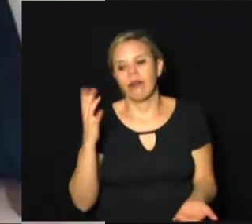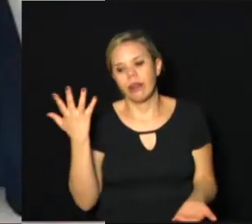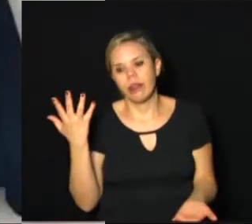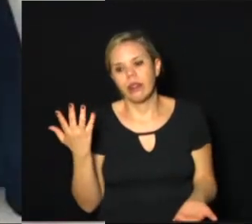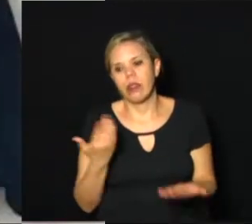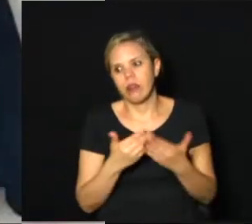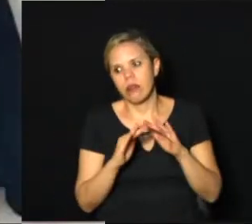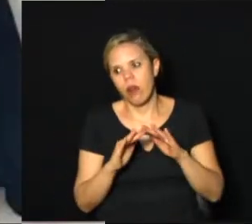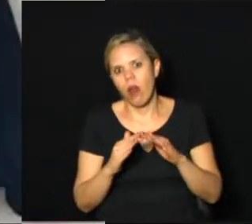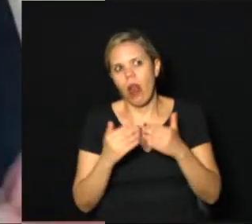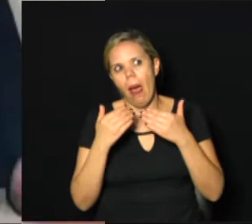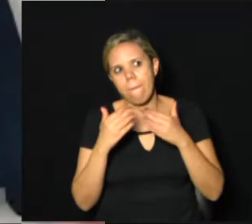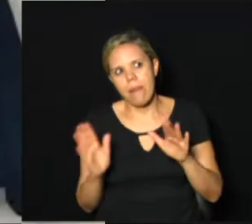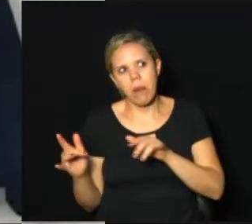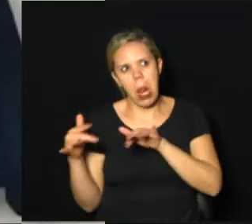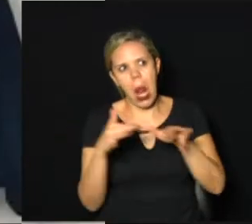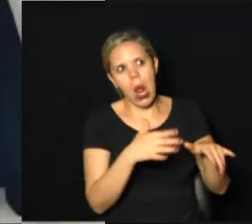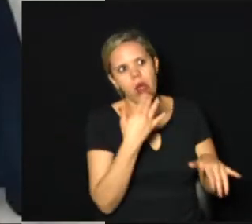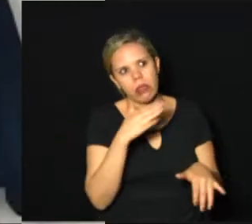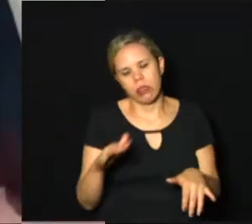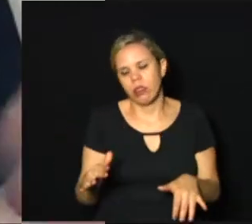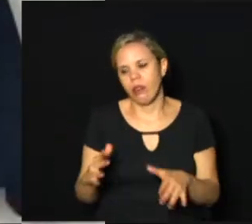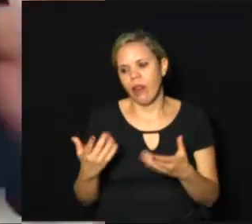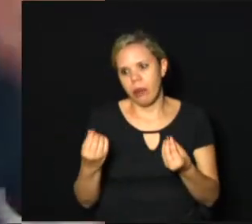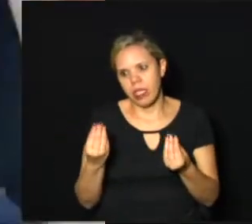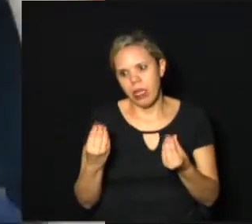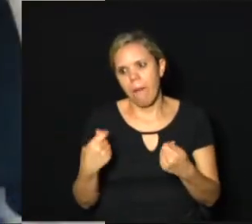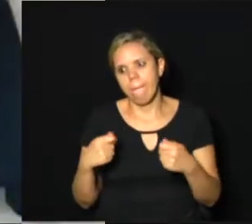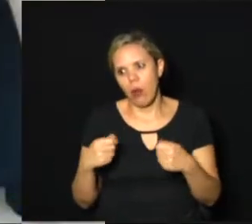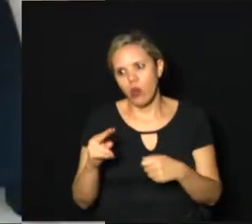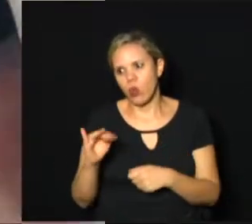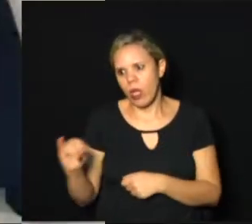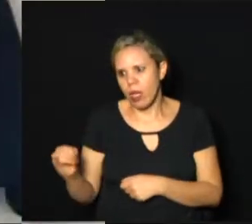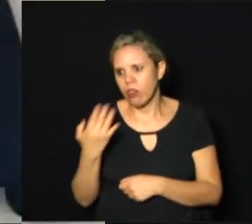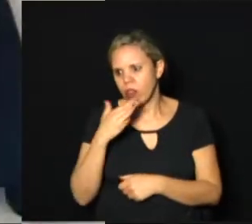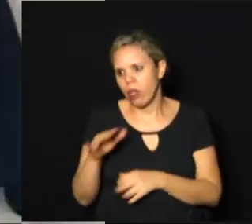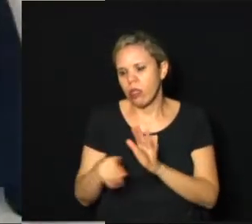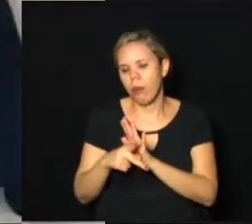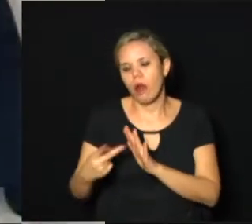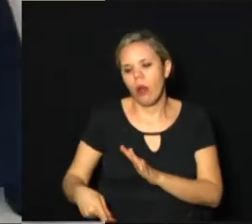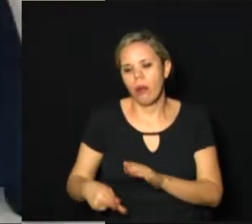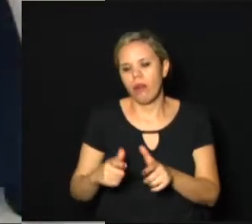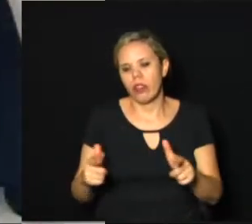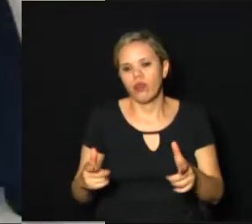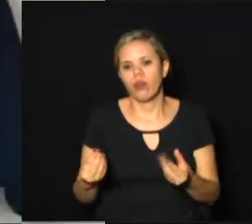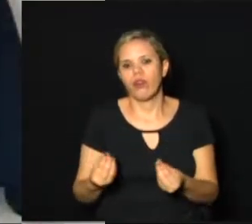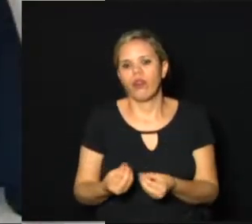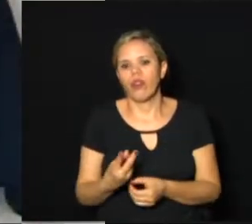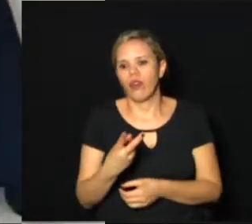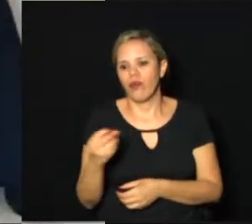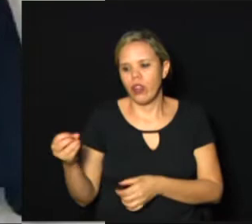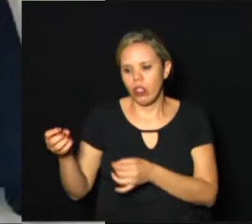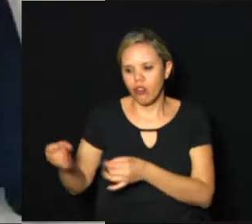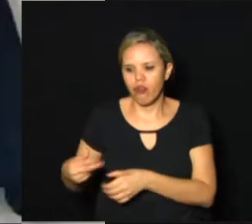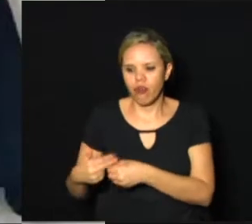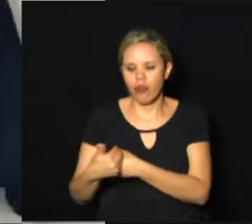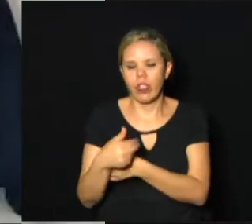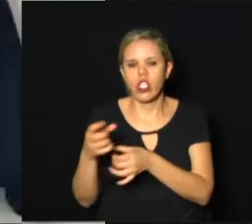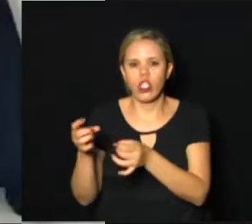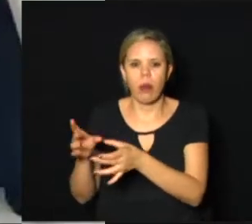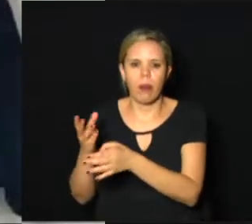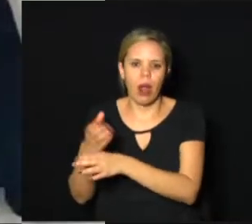tudo isso acontecendo, a demanda por terapia intensiva pediátrica vai subir de novo. E aí vai sobrar para a gente 20 leitos da Unicamp, que são para a região